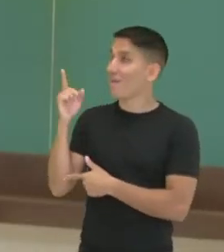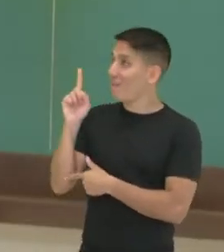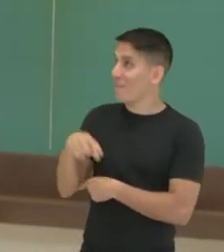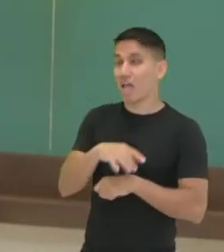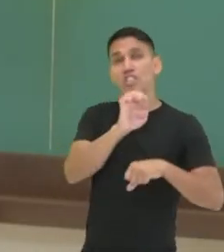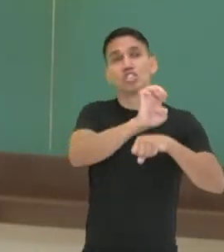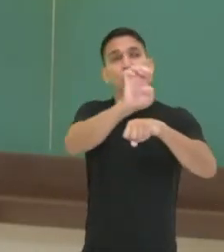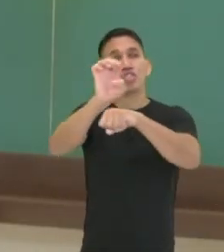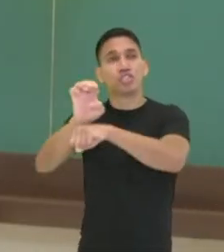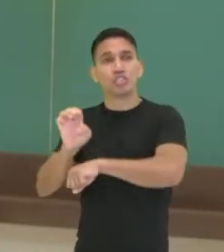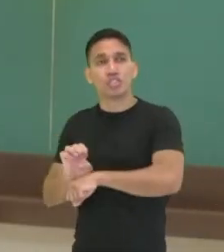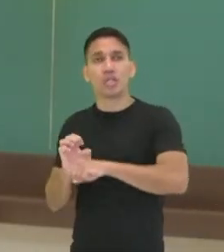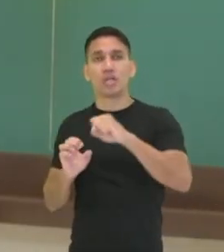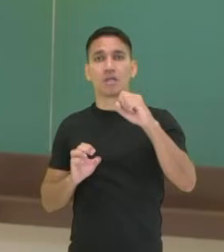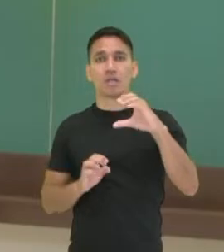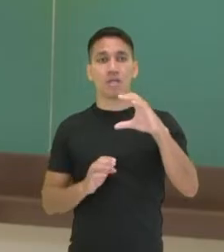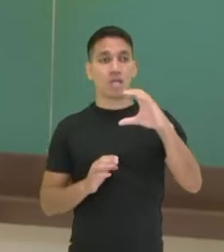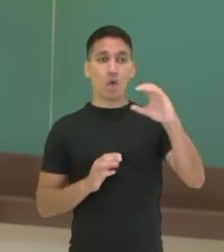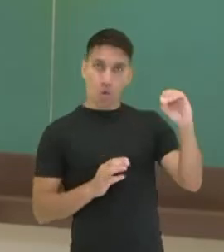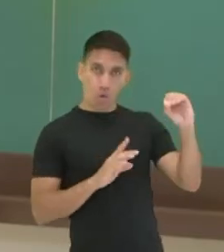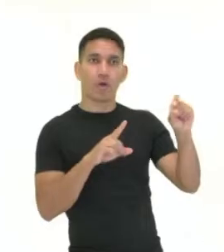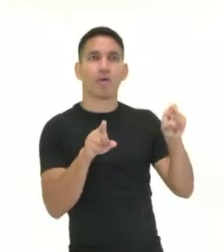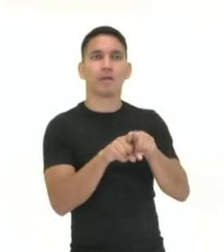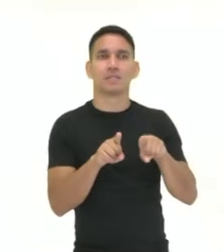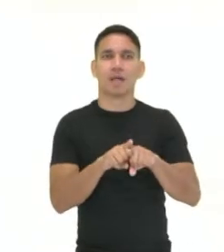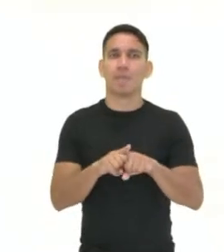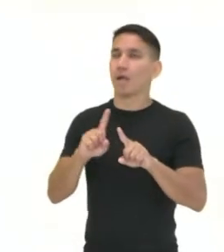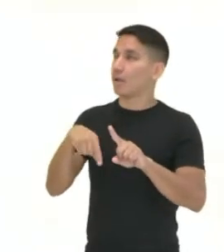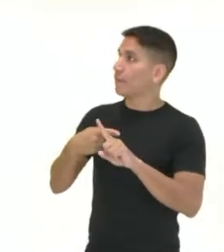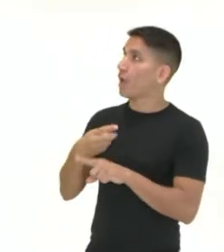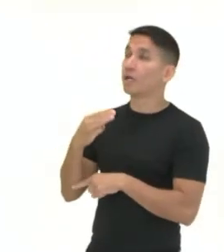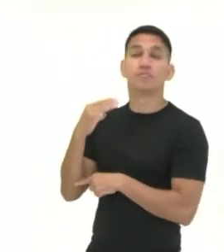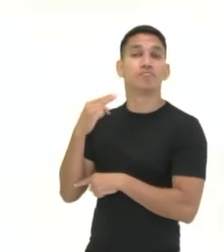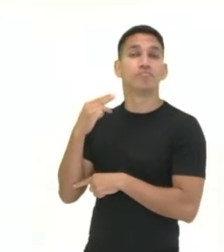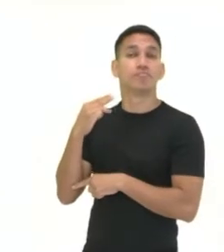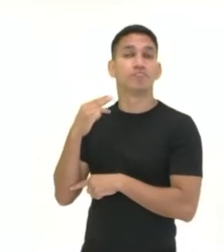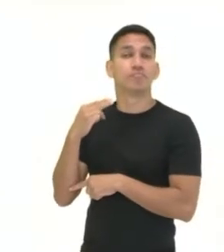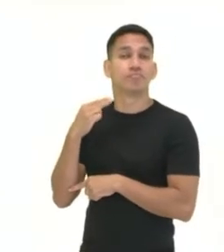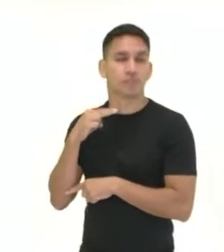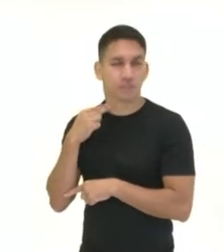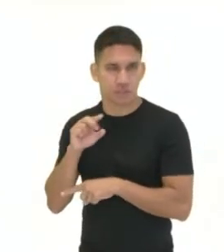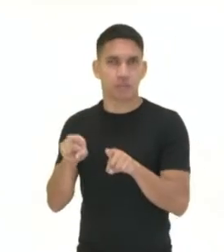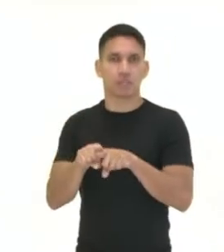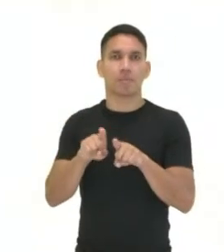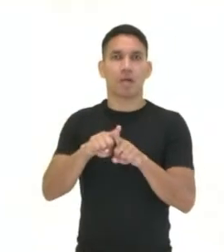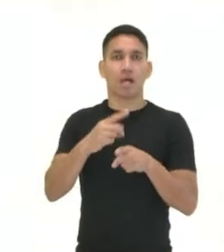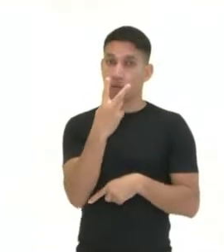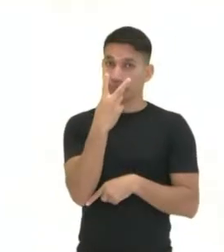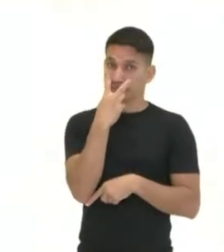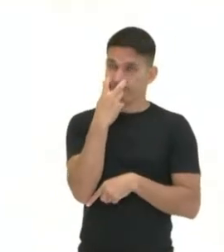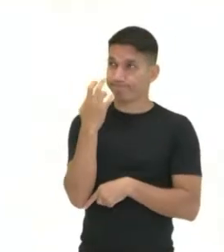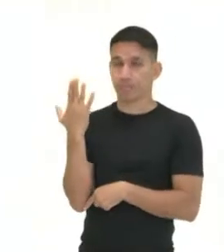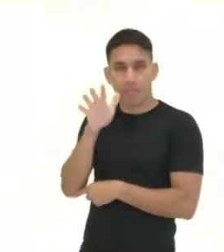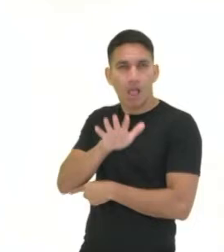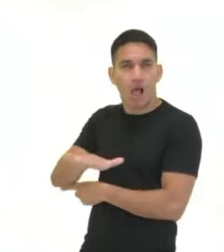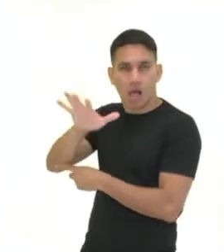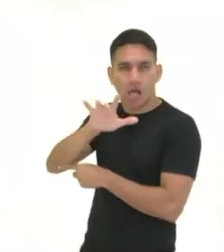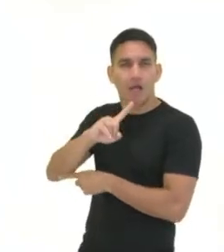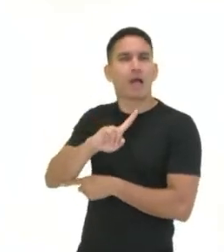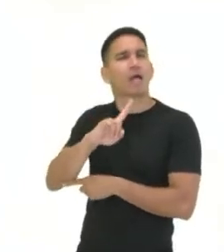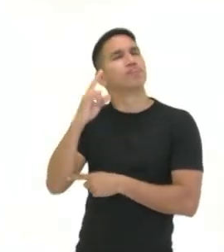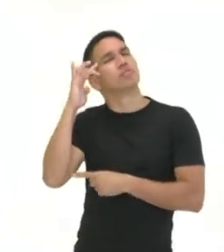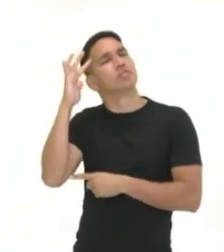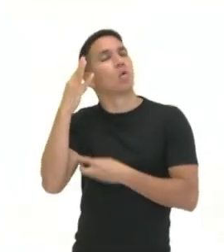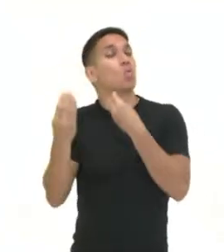do Centro-Oeste, e aqui você tem Minas Gerais e Espírito Santo também, tá? Então aqui a gente tem uma ideia, uma